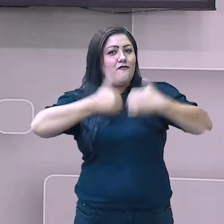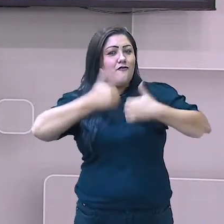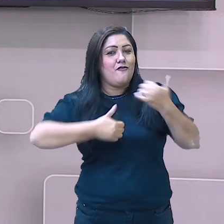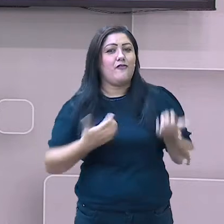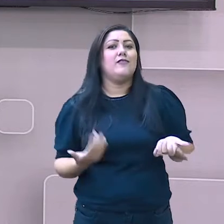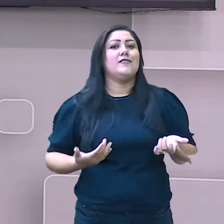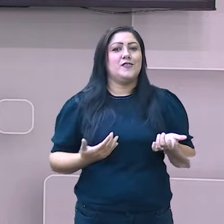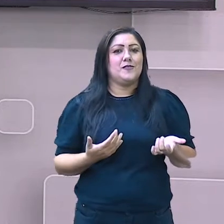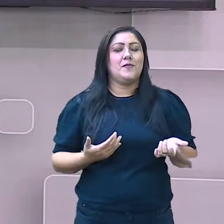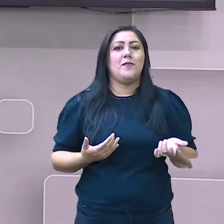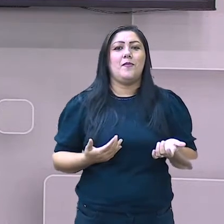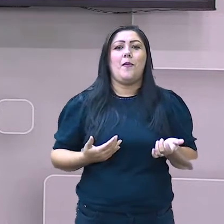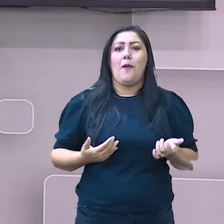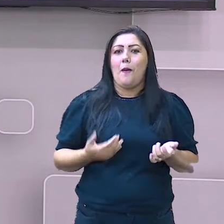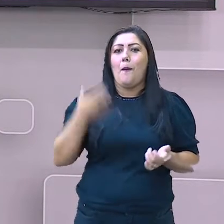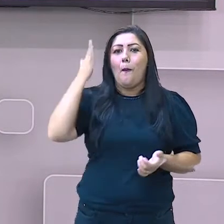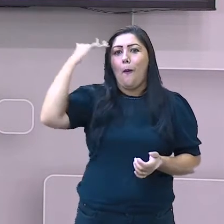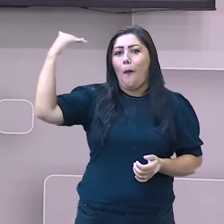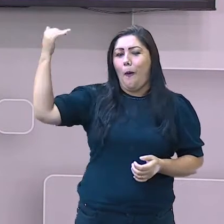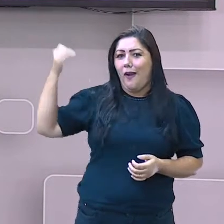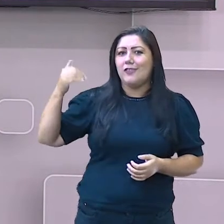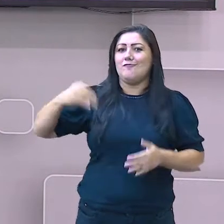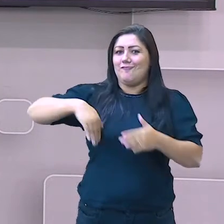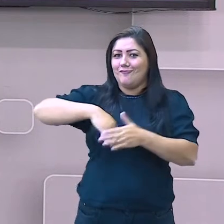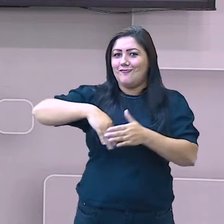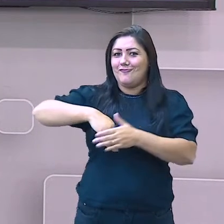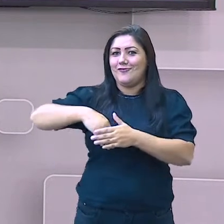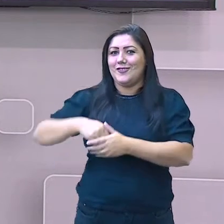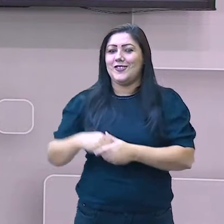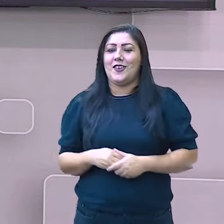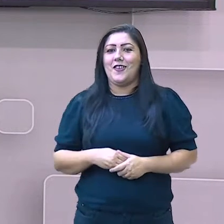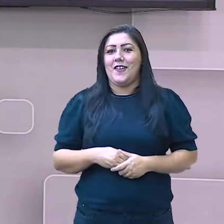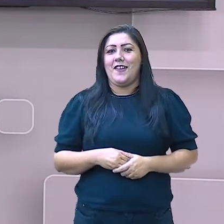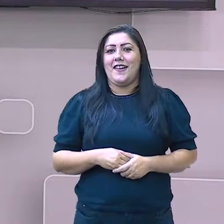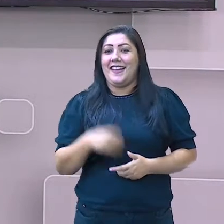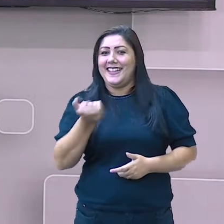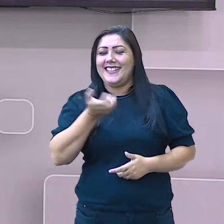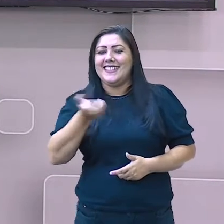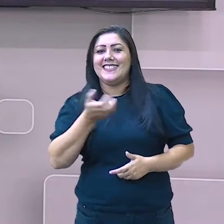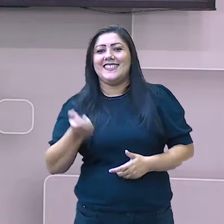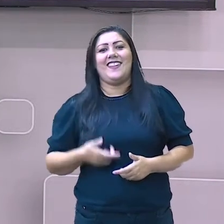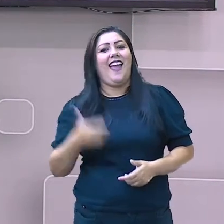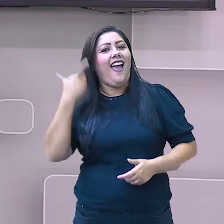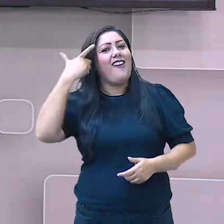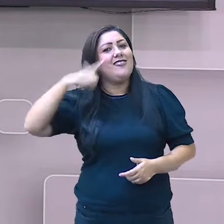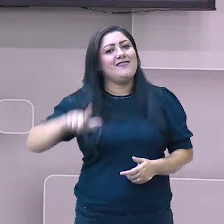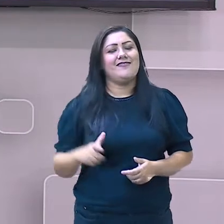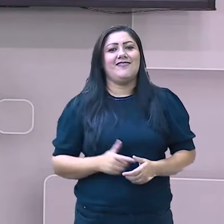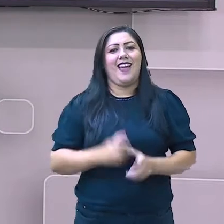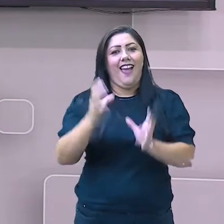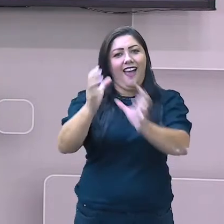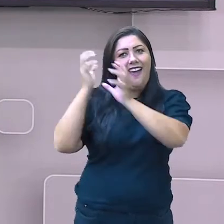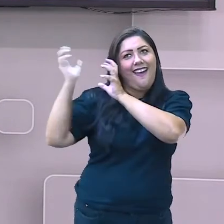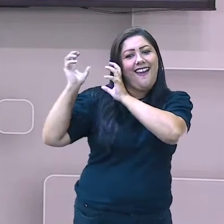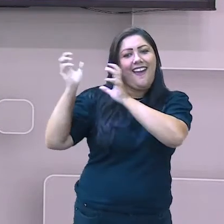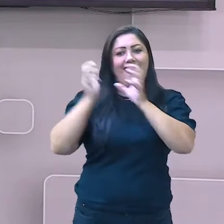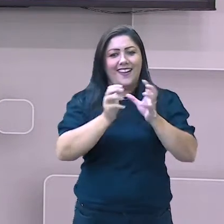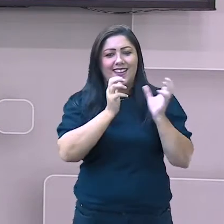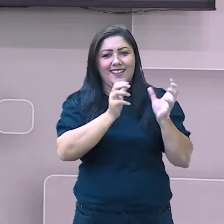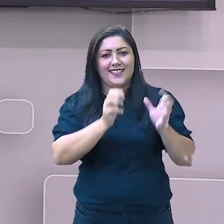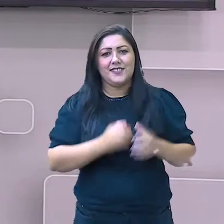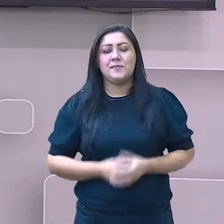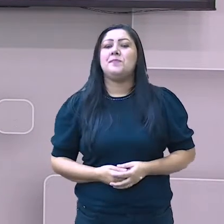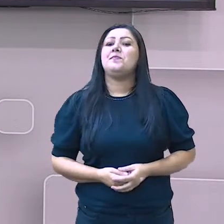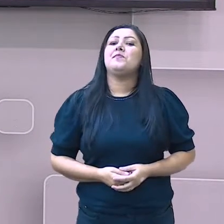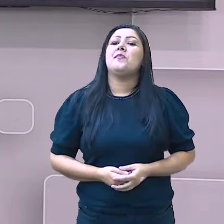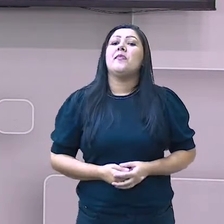ou não a tão sonhada taça. Bom, o quadro atual da Rússia nem